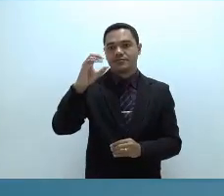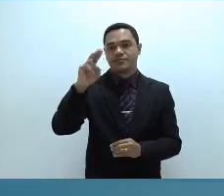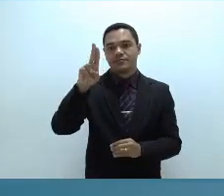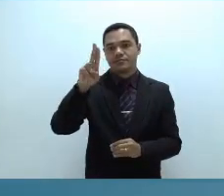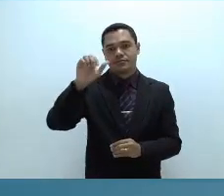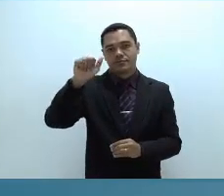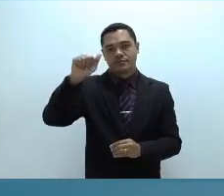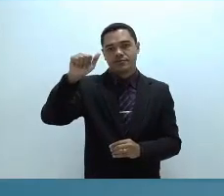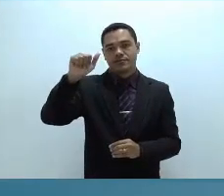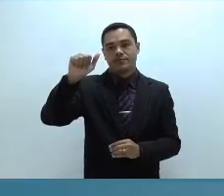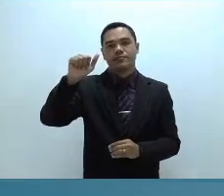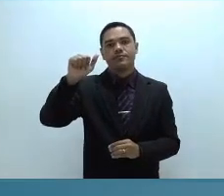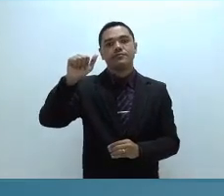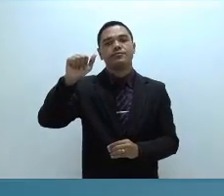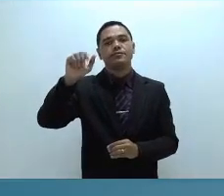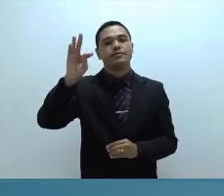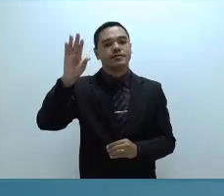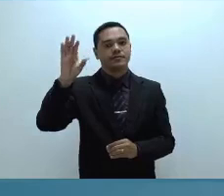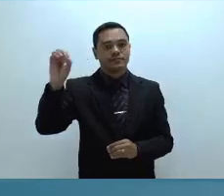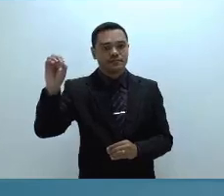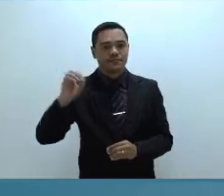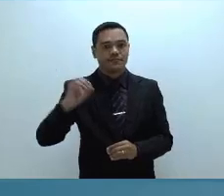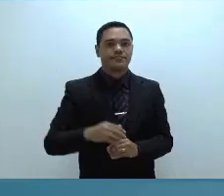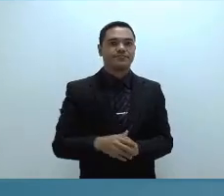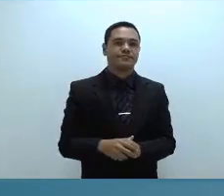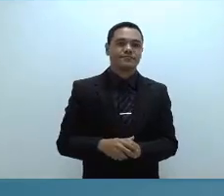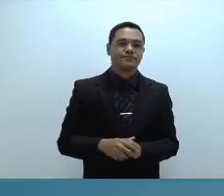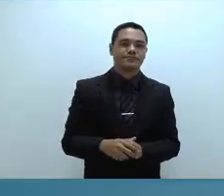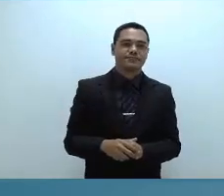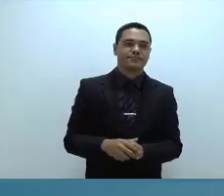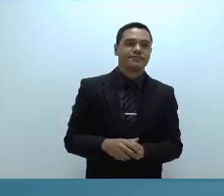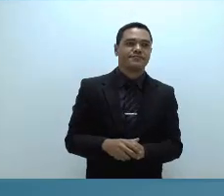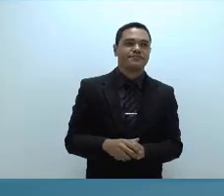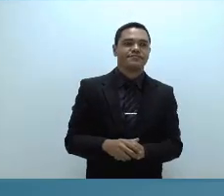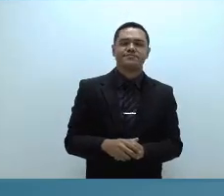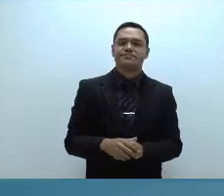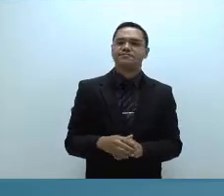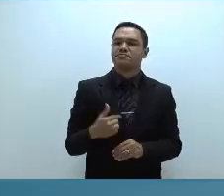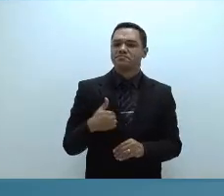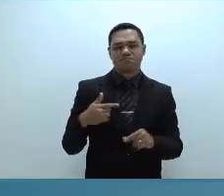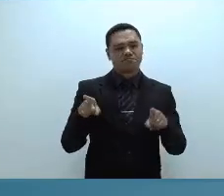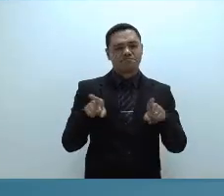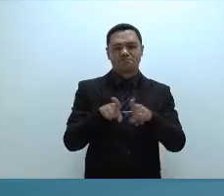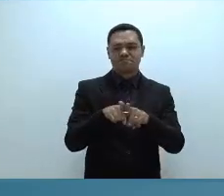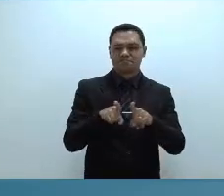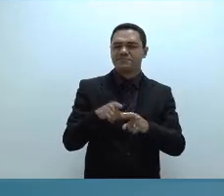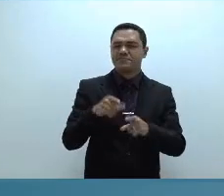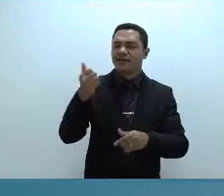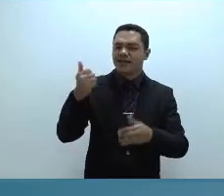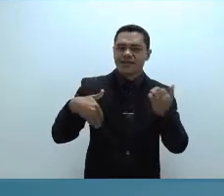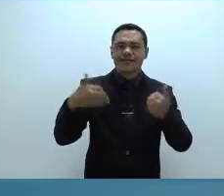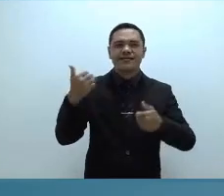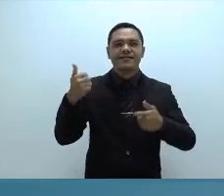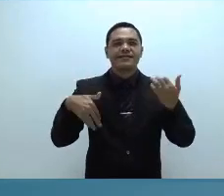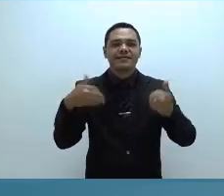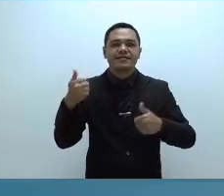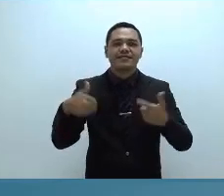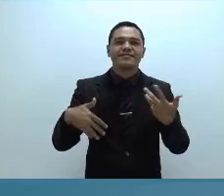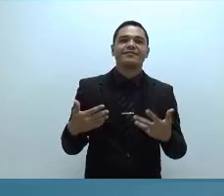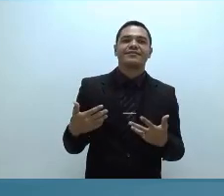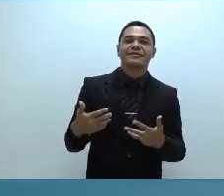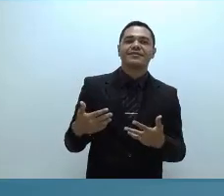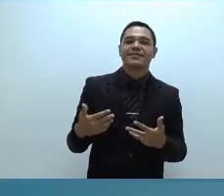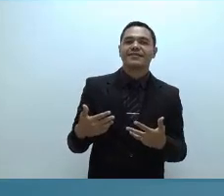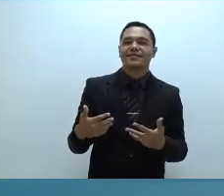parabéns, queridas amigas, tanto a Filomena, a Filó, trabalhamos aí na capital juntos, a